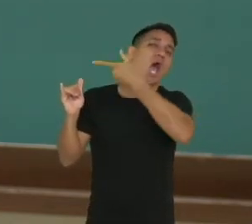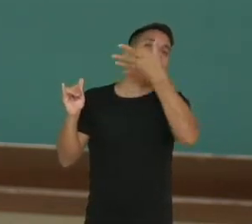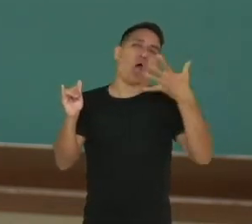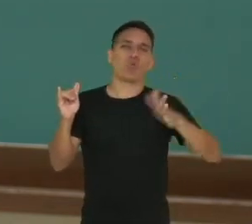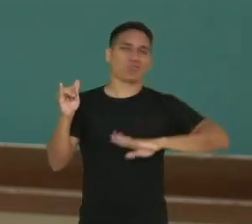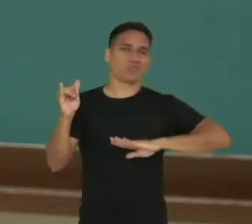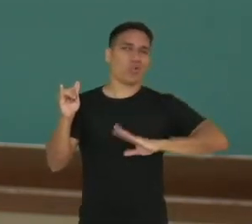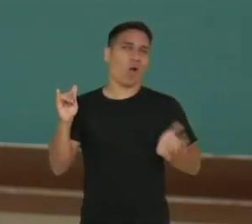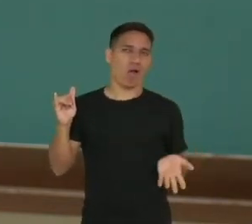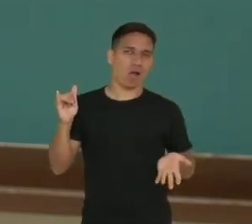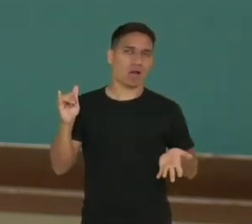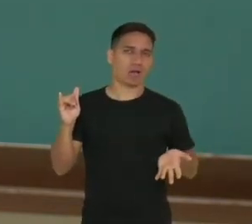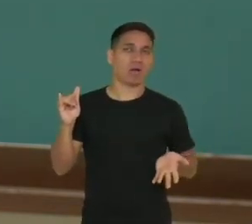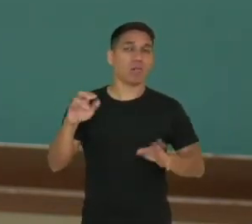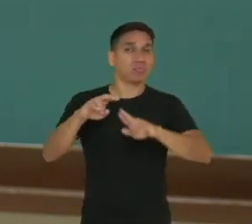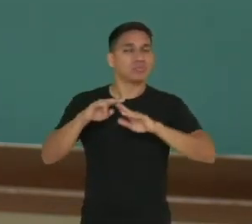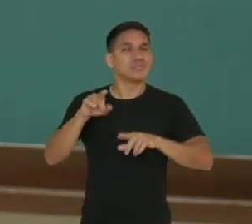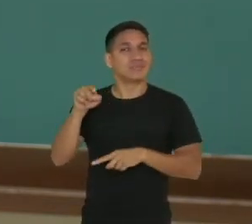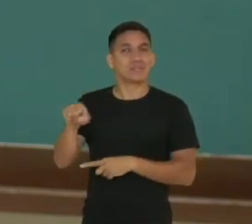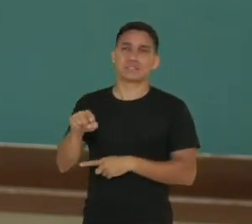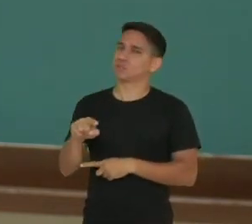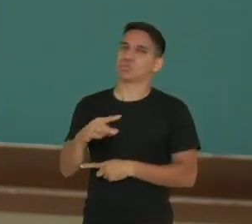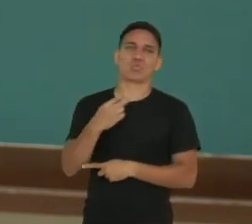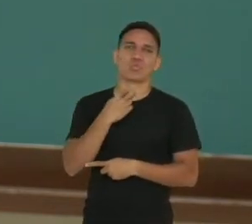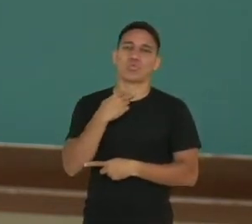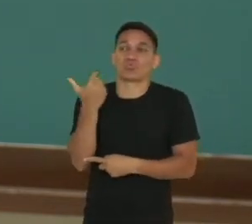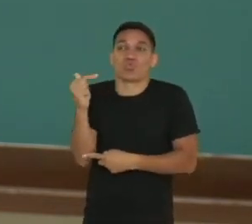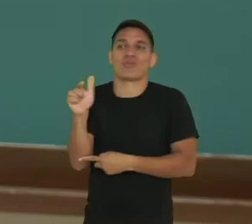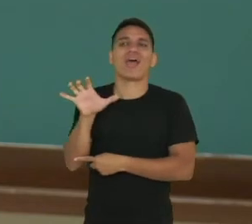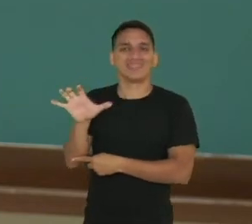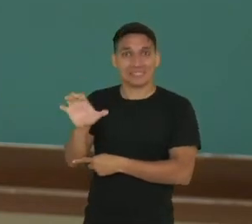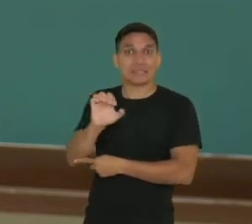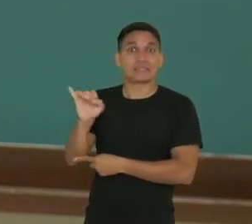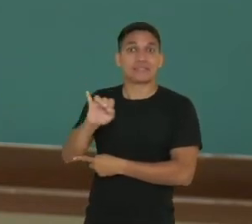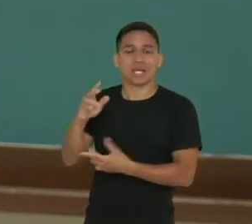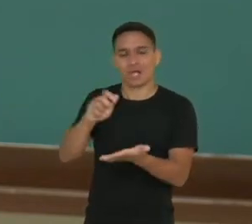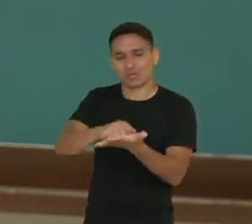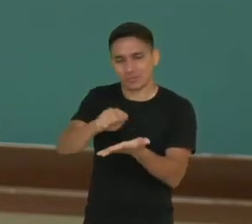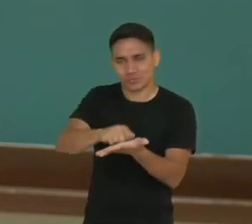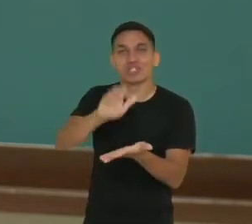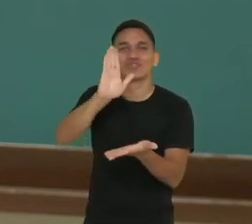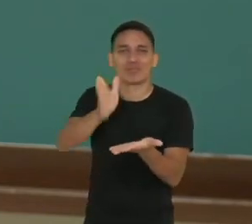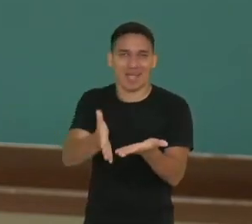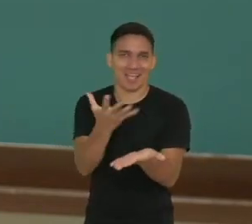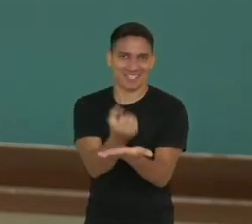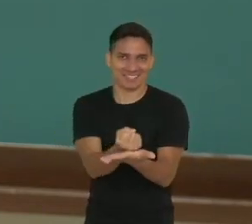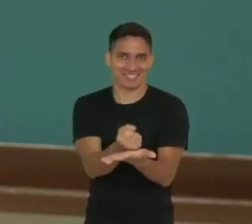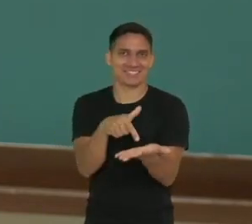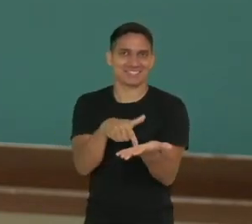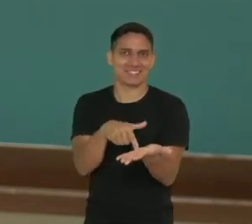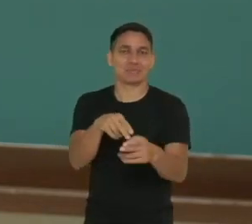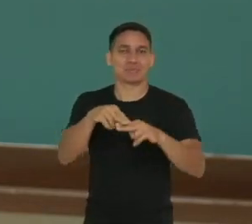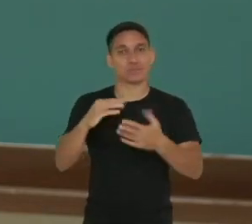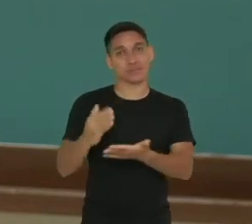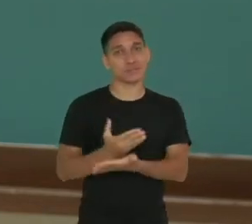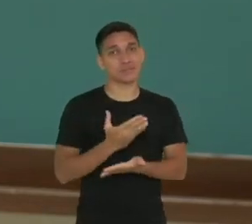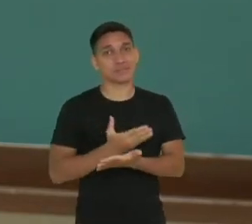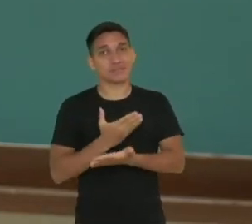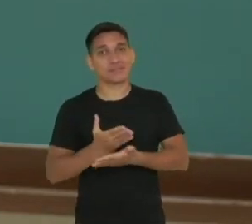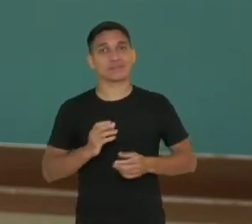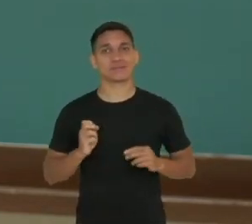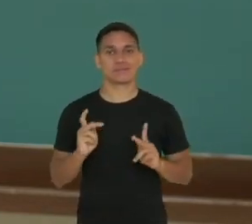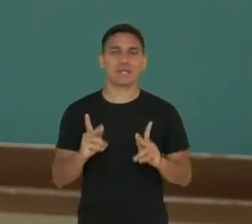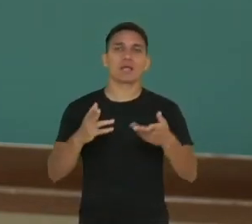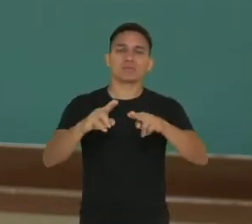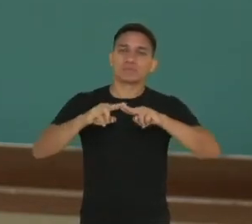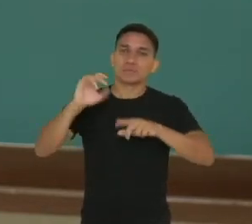situação. Então isso não acontece quando o texto é escrito e registrado em um livro, por exemplo. Então